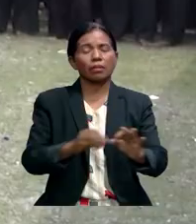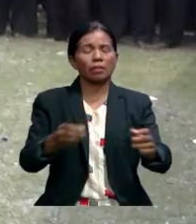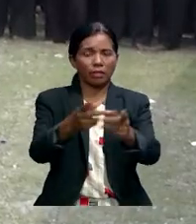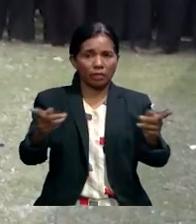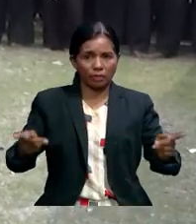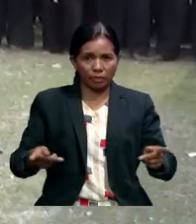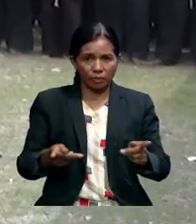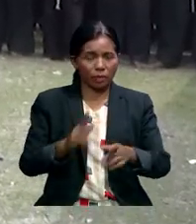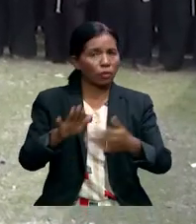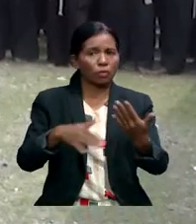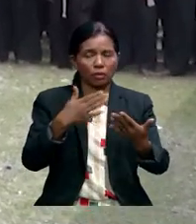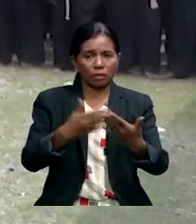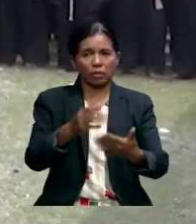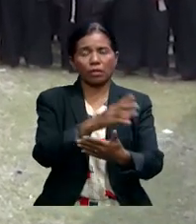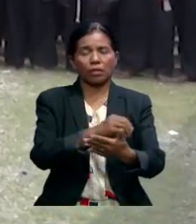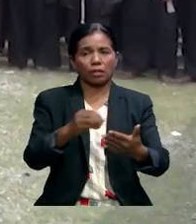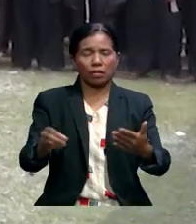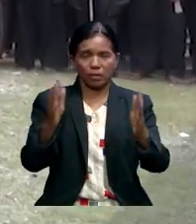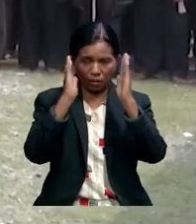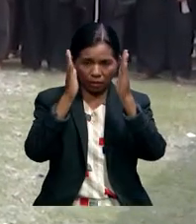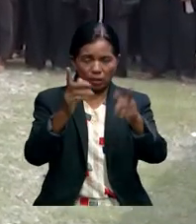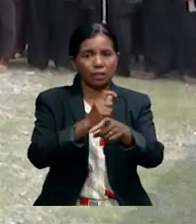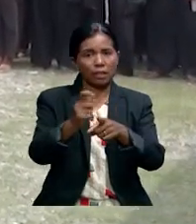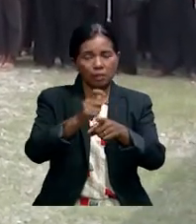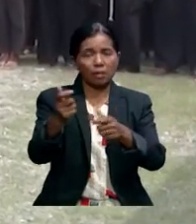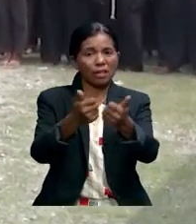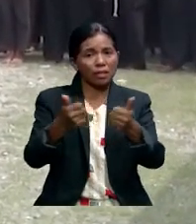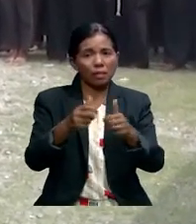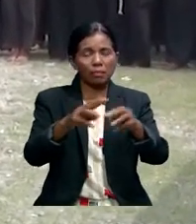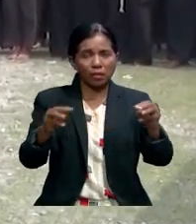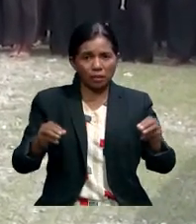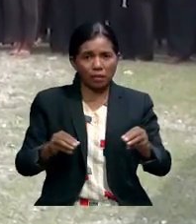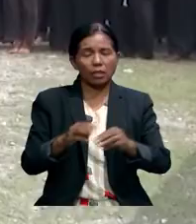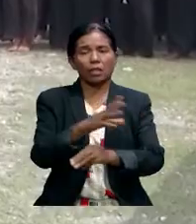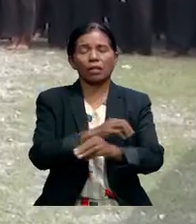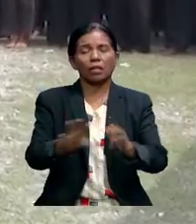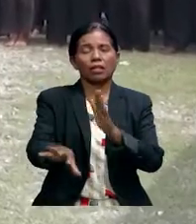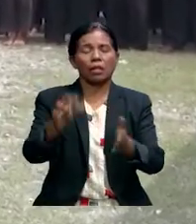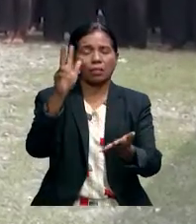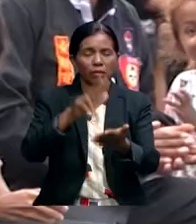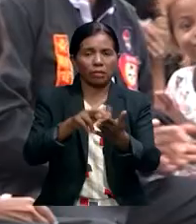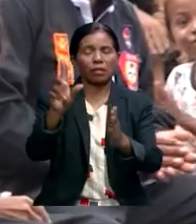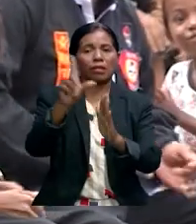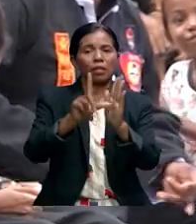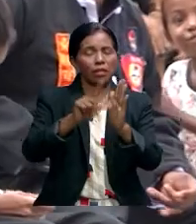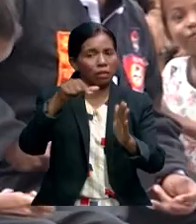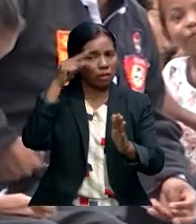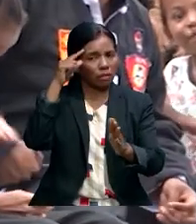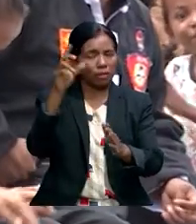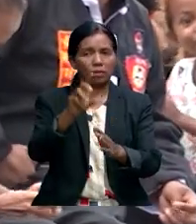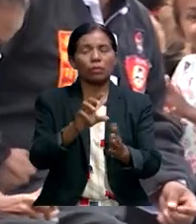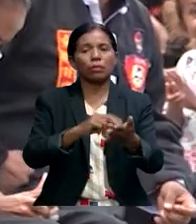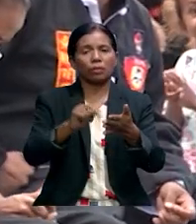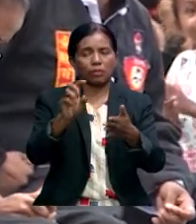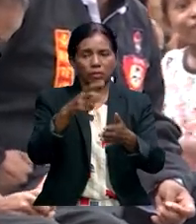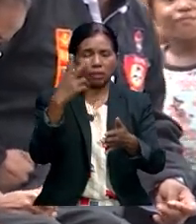no instalação hot-hoto, neve destinado a prática artes marciais, neve inicialmente reta na aprovação se resolução Governo número são recinhito, tinang